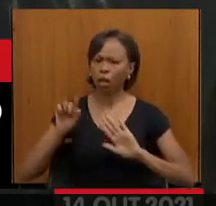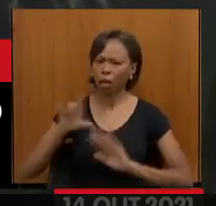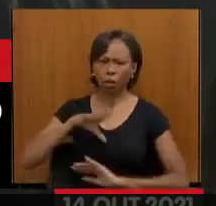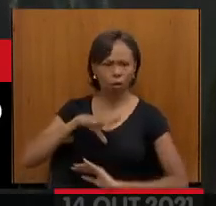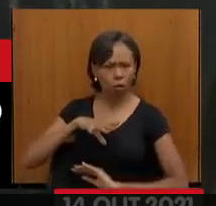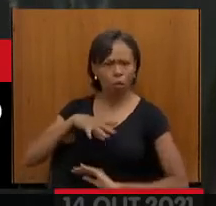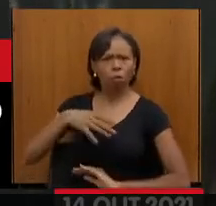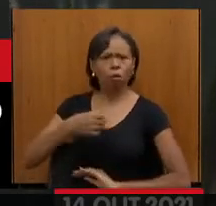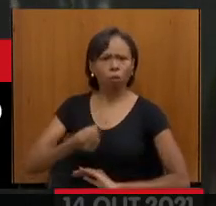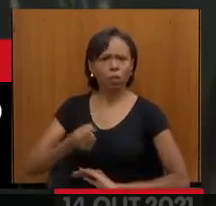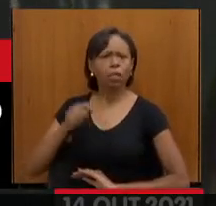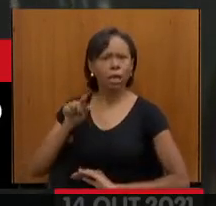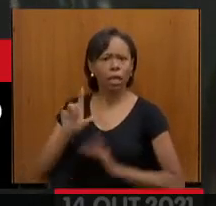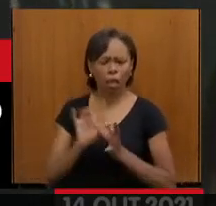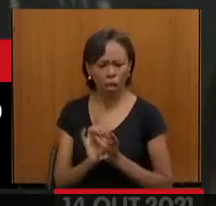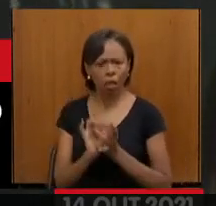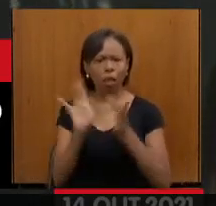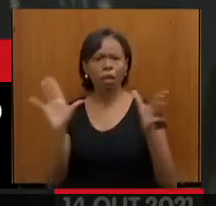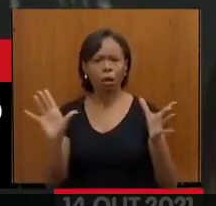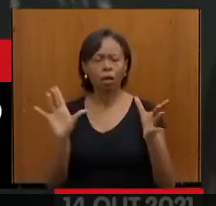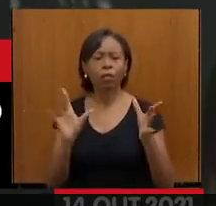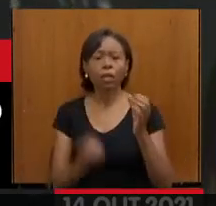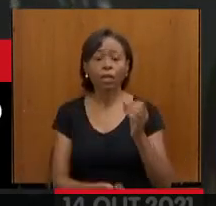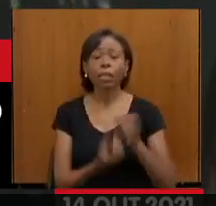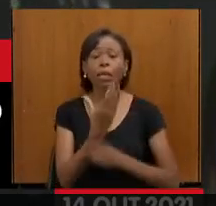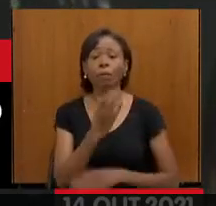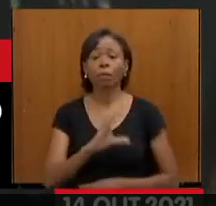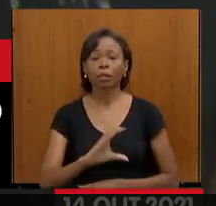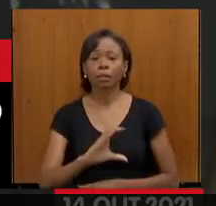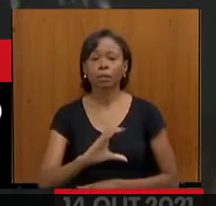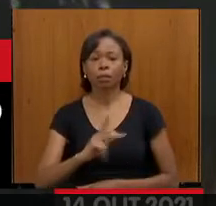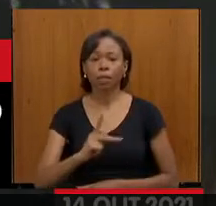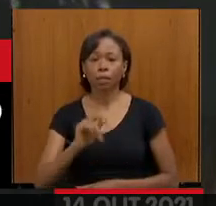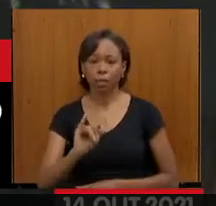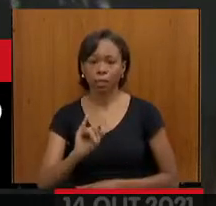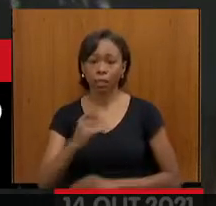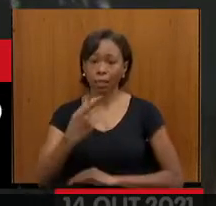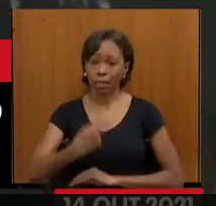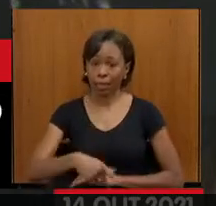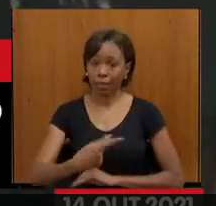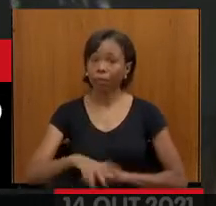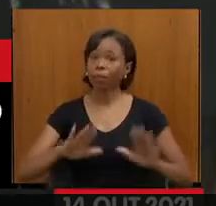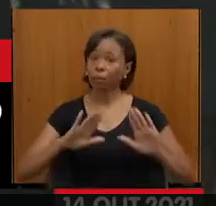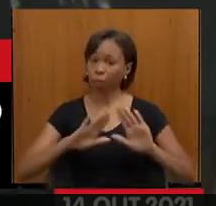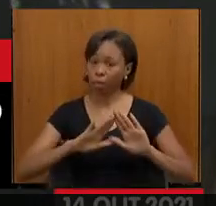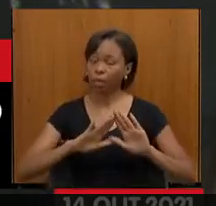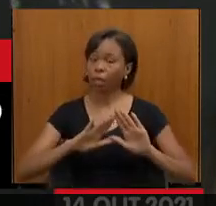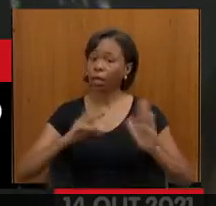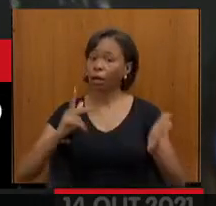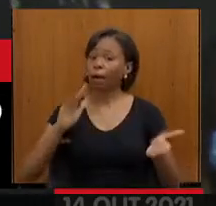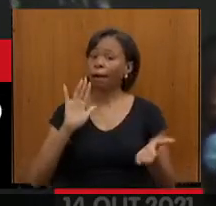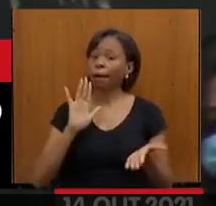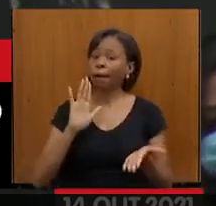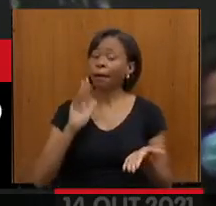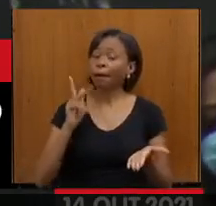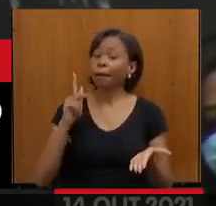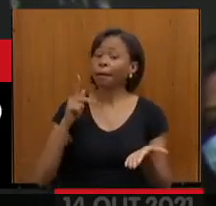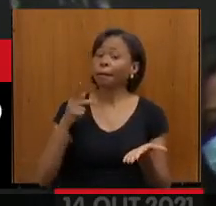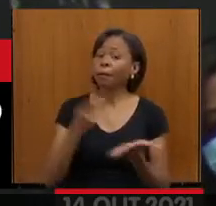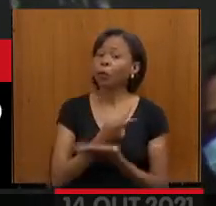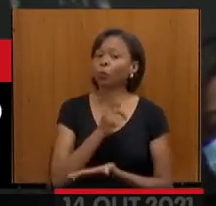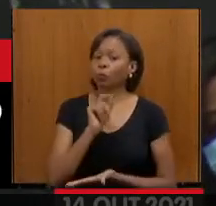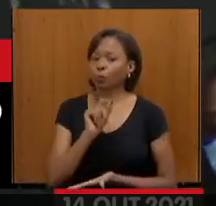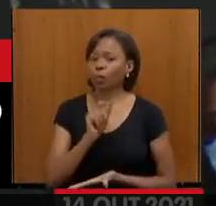corajosa, autorizou a instalação de uma CPI nessa casa, uma CPI que terminou com um relatório que cobrava do governo do